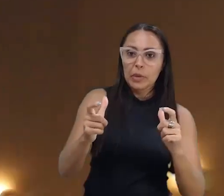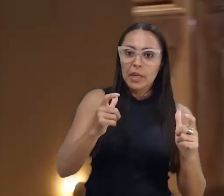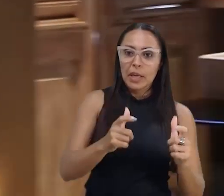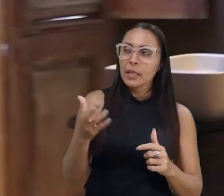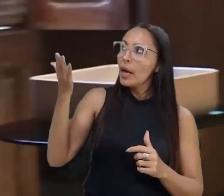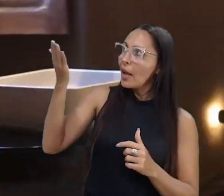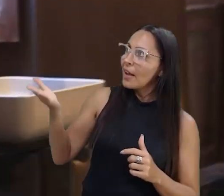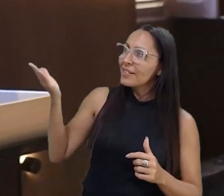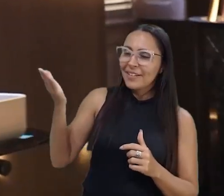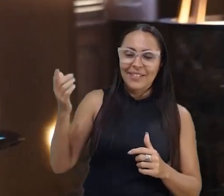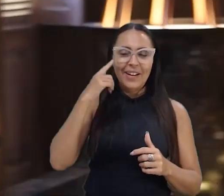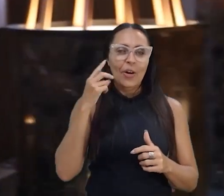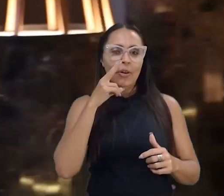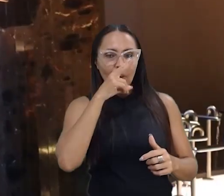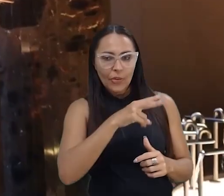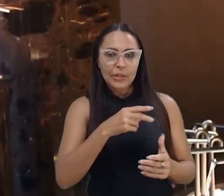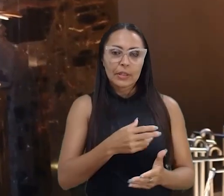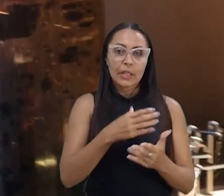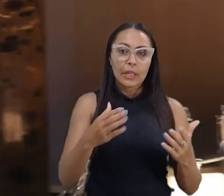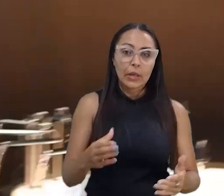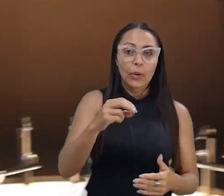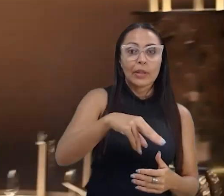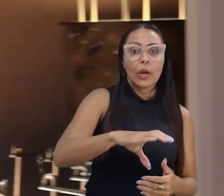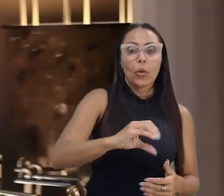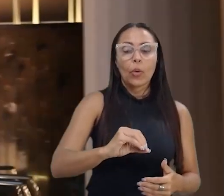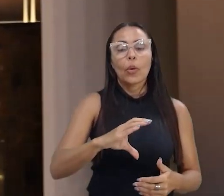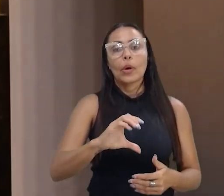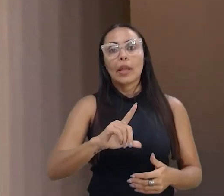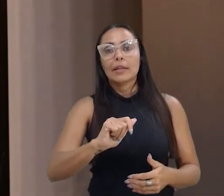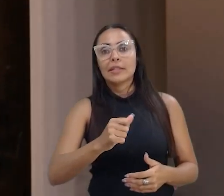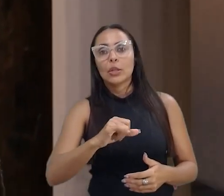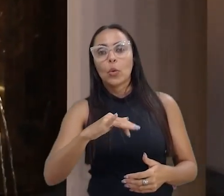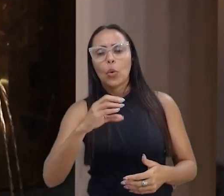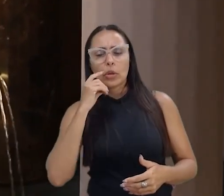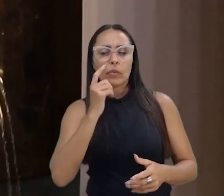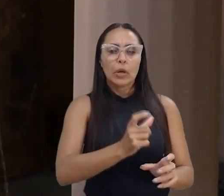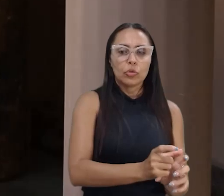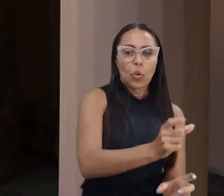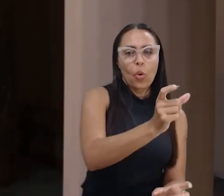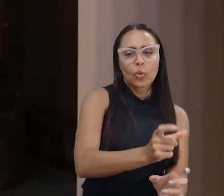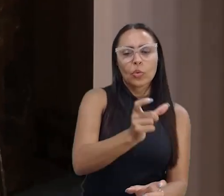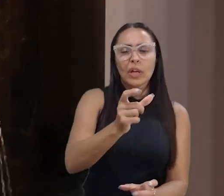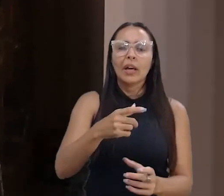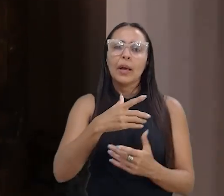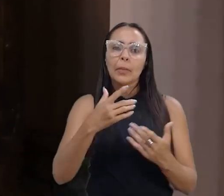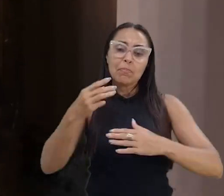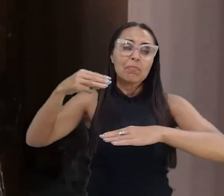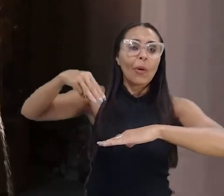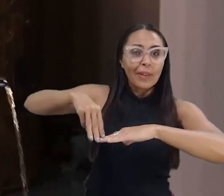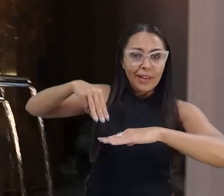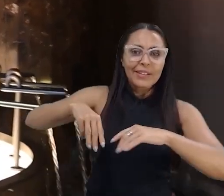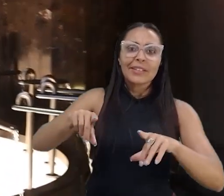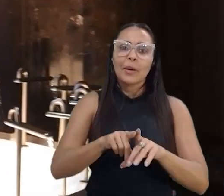um lounge com esse apelo forte ao estilo do prédio, o neoclássico, com as pias em formato de colunas e um design super moderno, contando